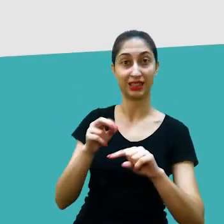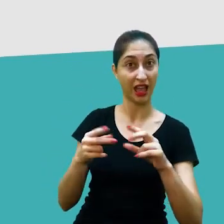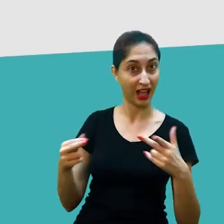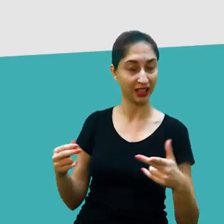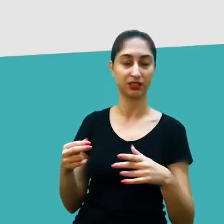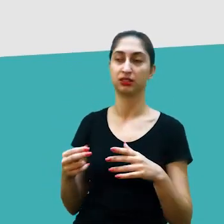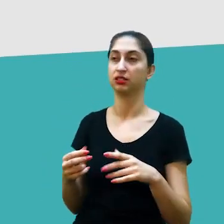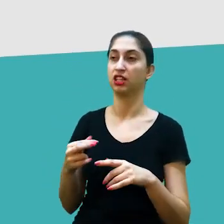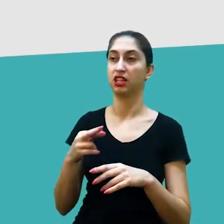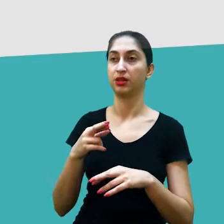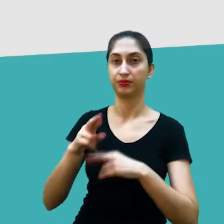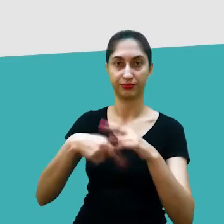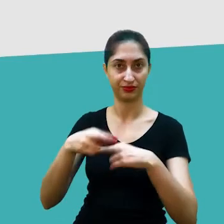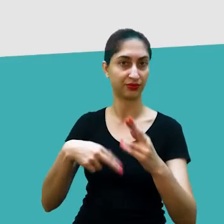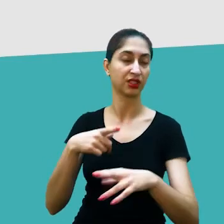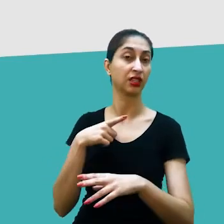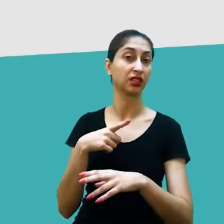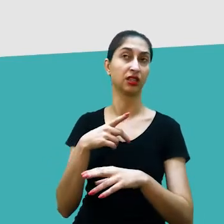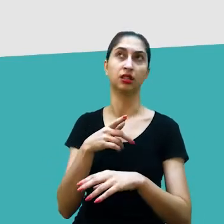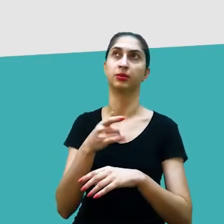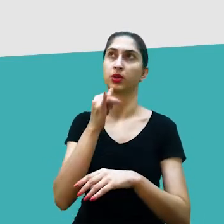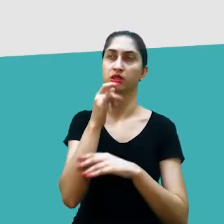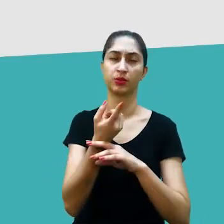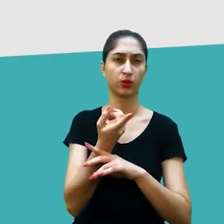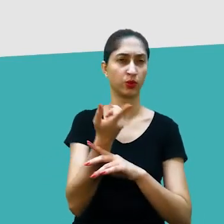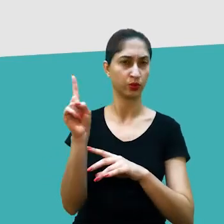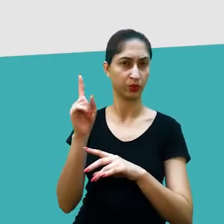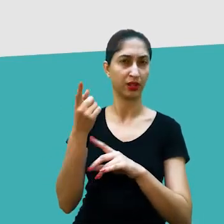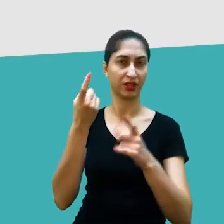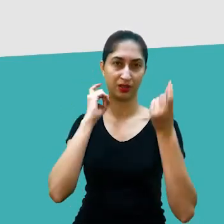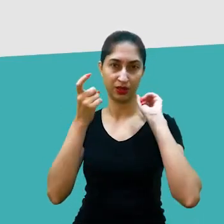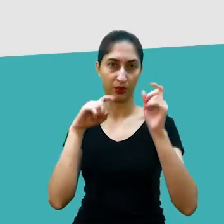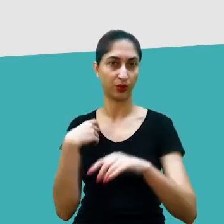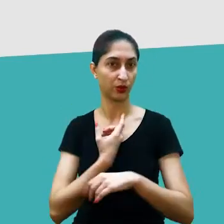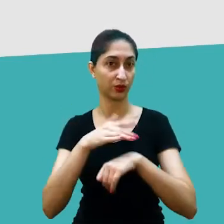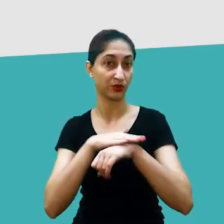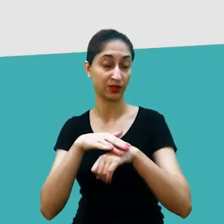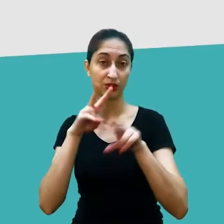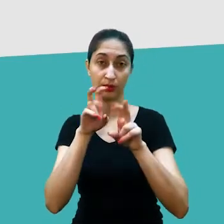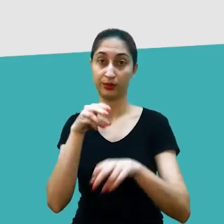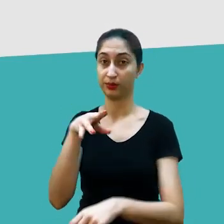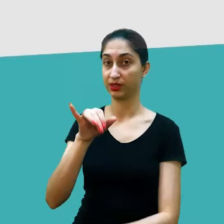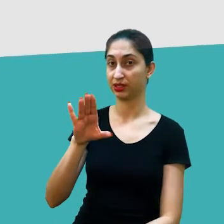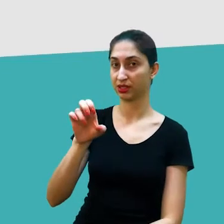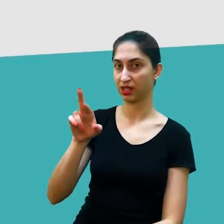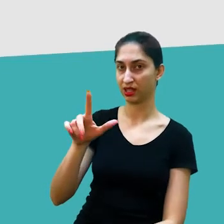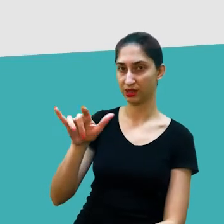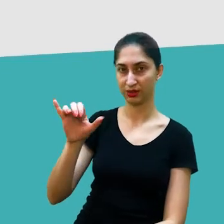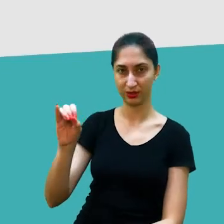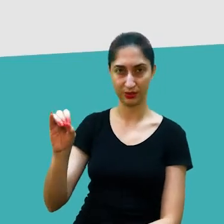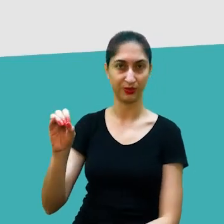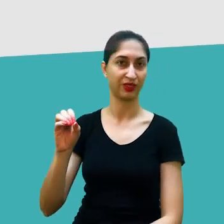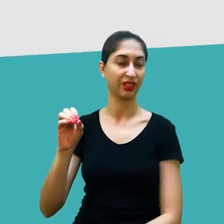tem discussões fantásticas. Na nossa última reunião, a gente está falando de micélio, que é todo o cogumelo,